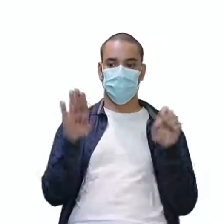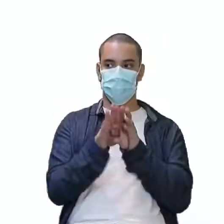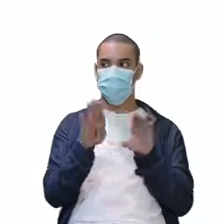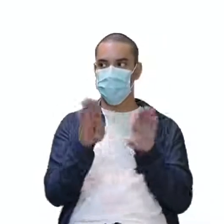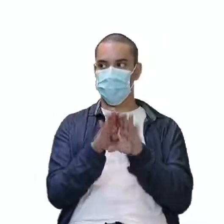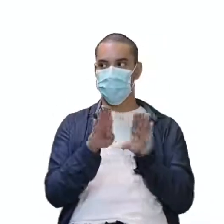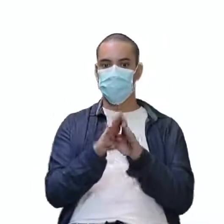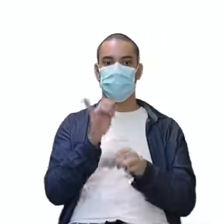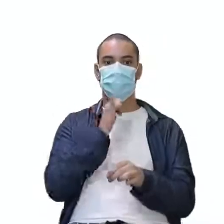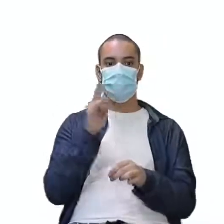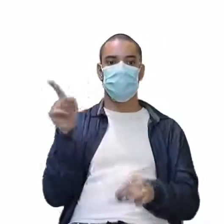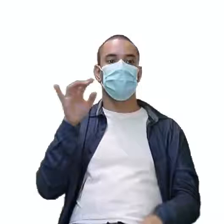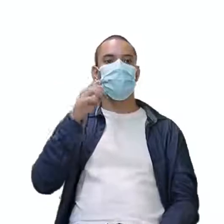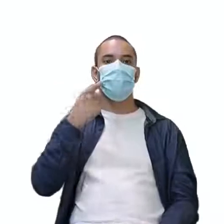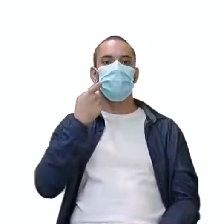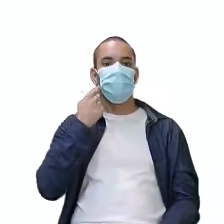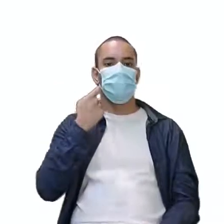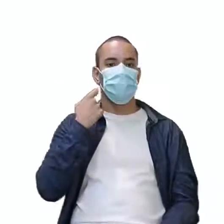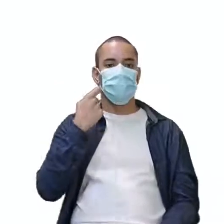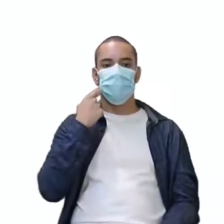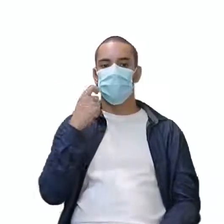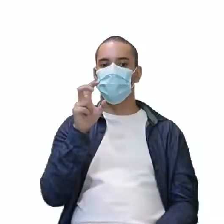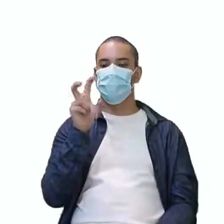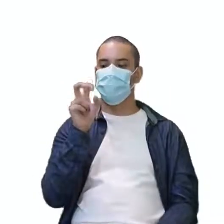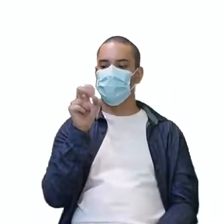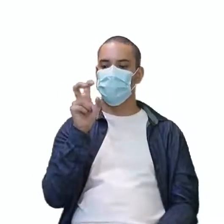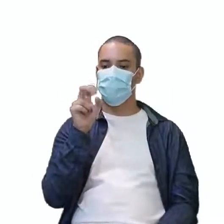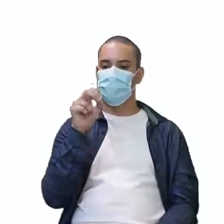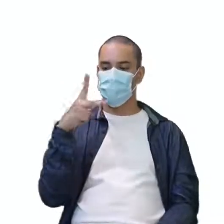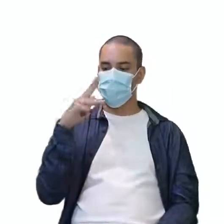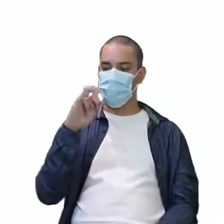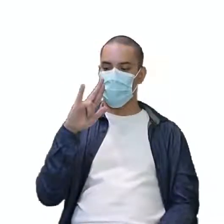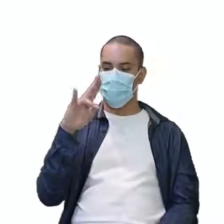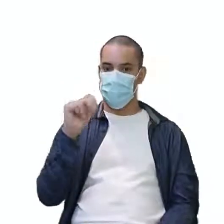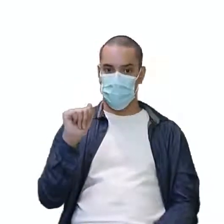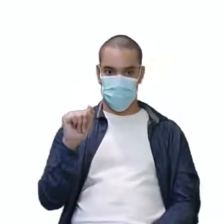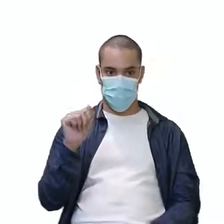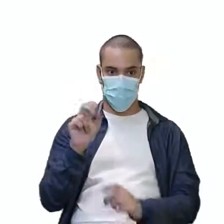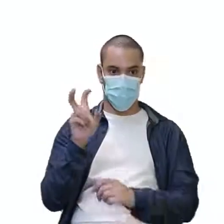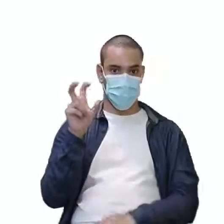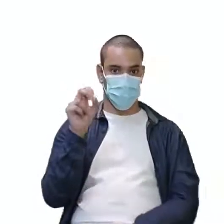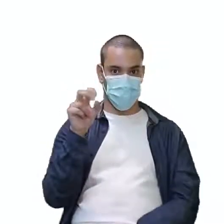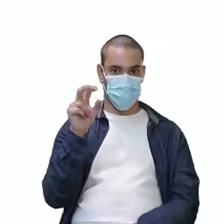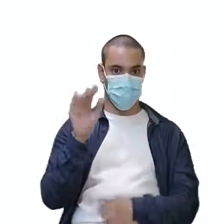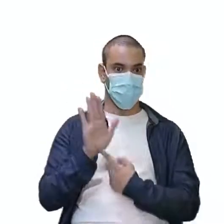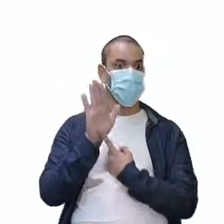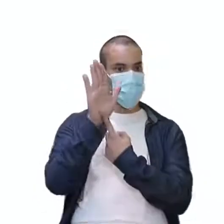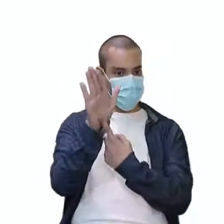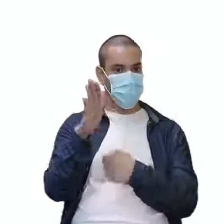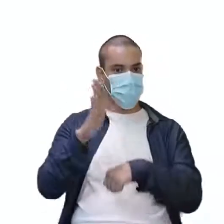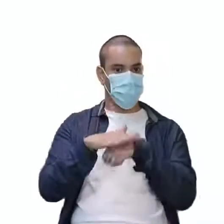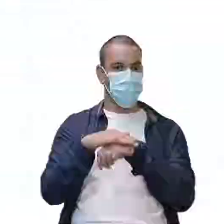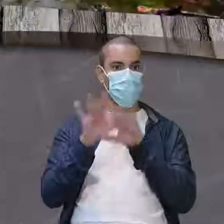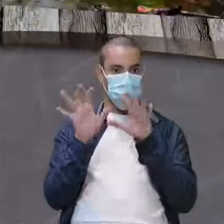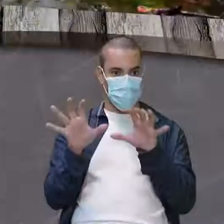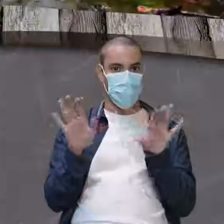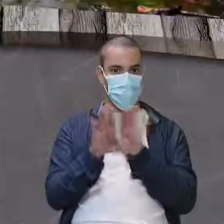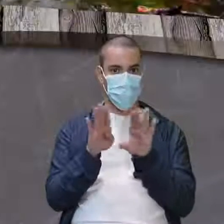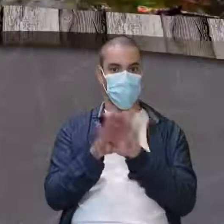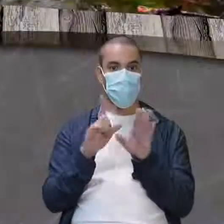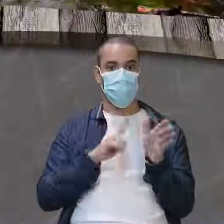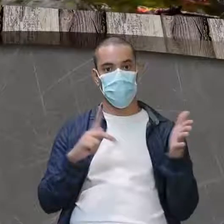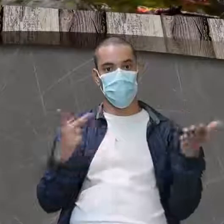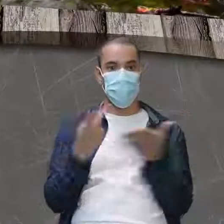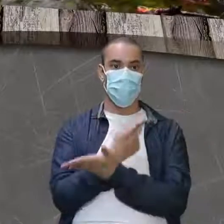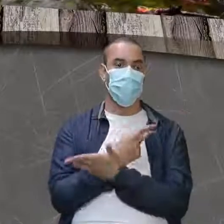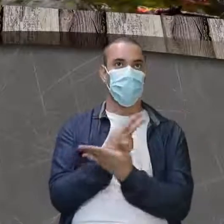no caso das piranhas, que elas também vão apresentar essa reação, tá? Vai ser uma situação, gente, que a